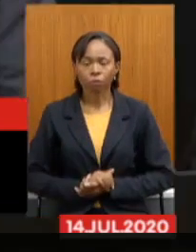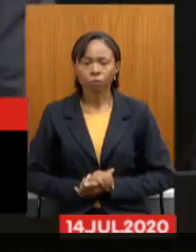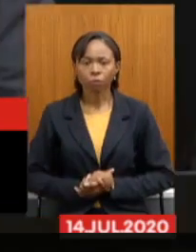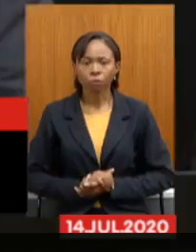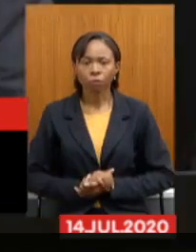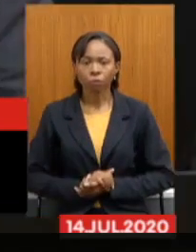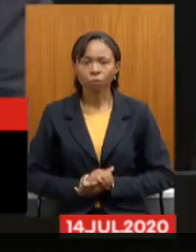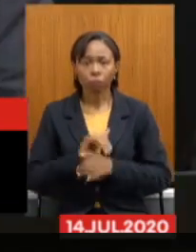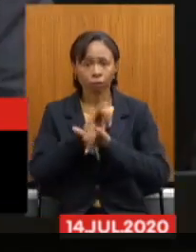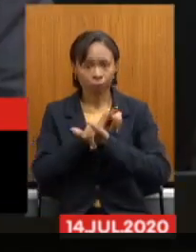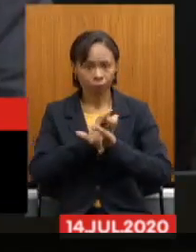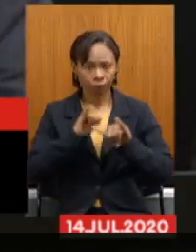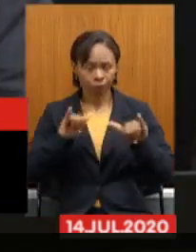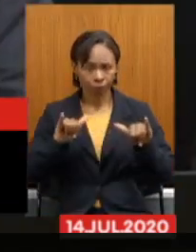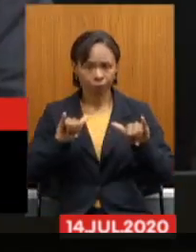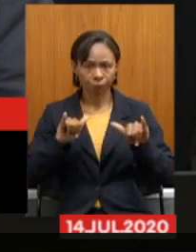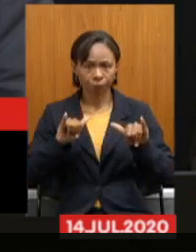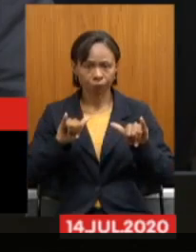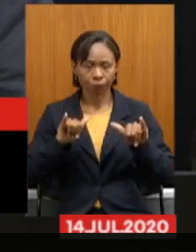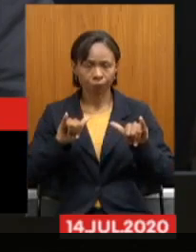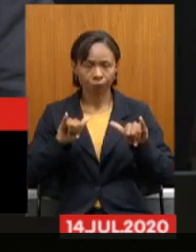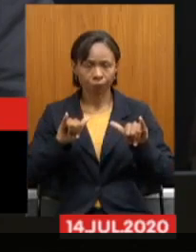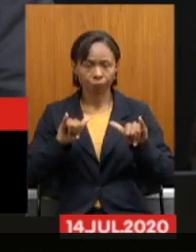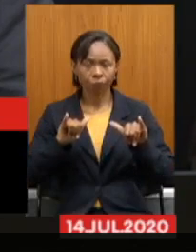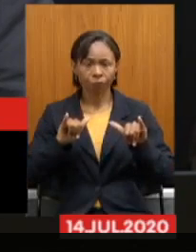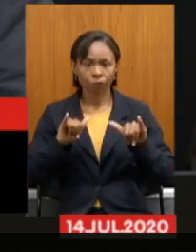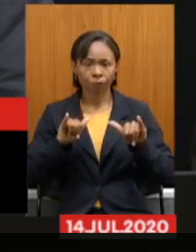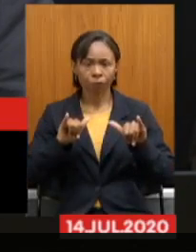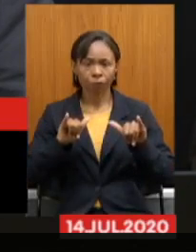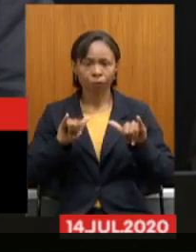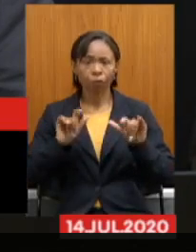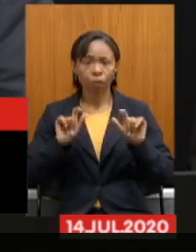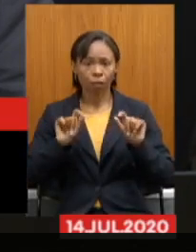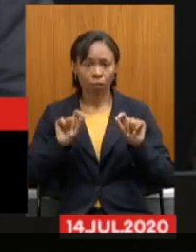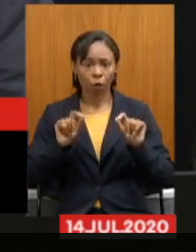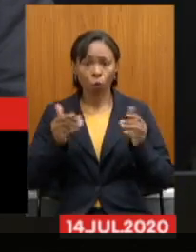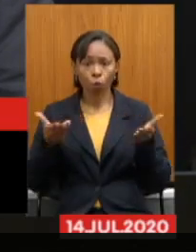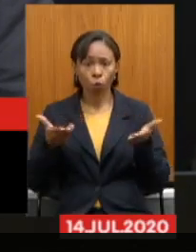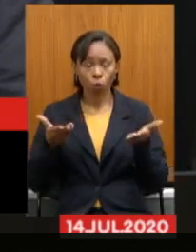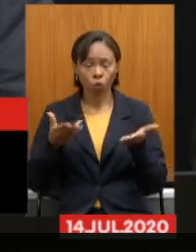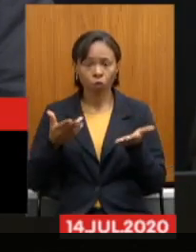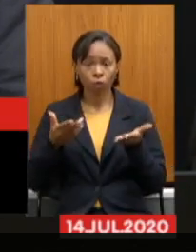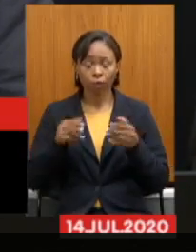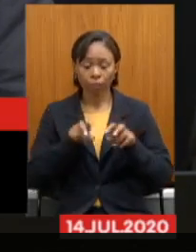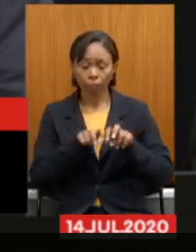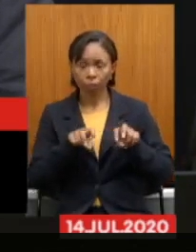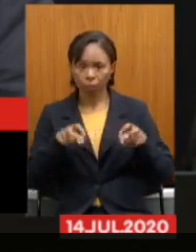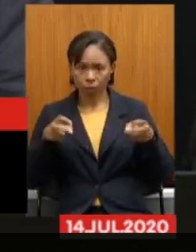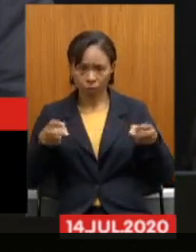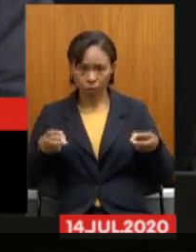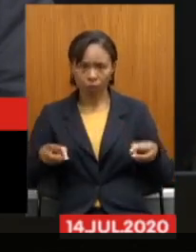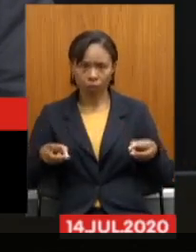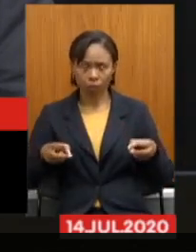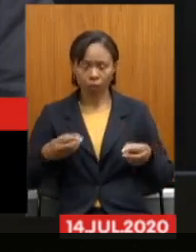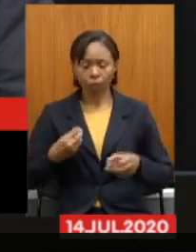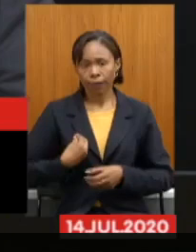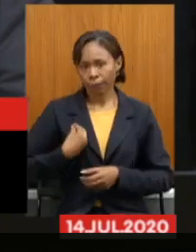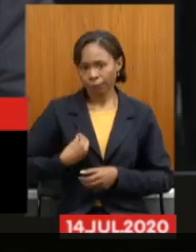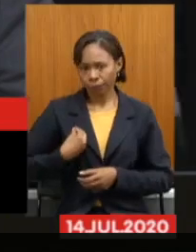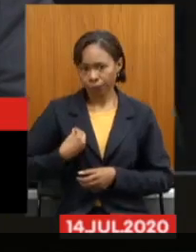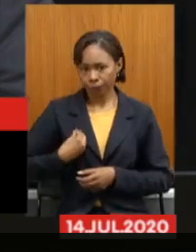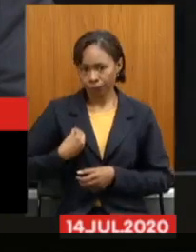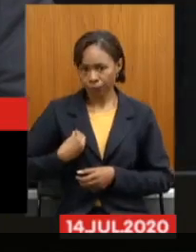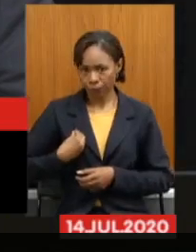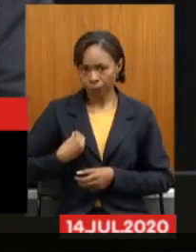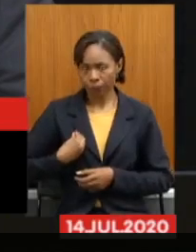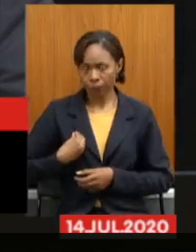Informamos que estão conosco na mesa dos trabalhos desta